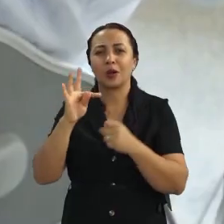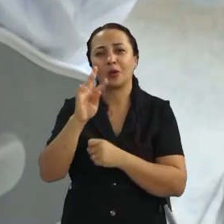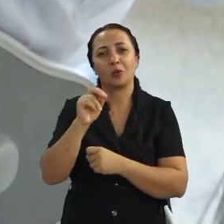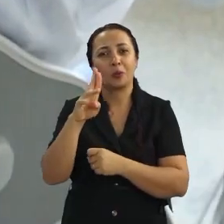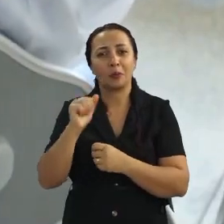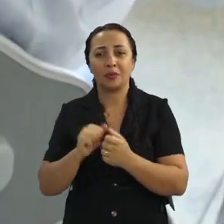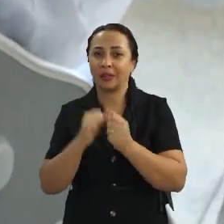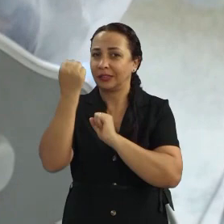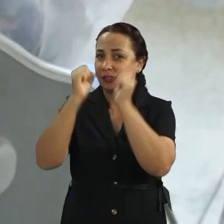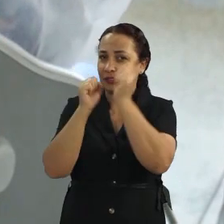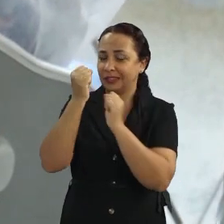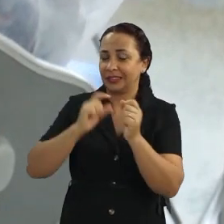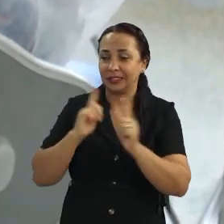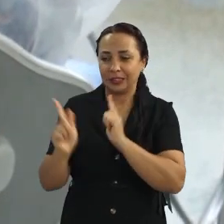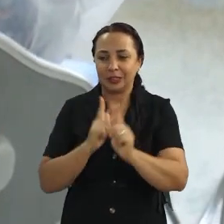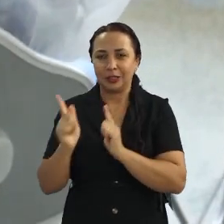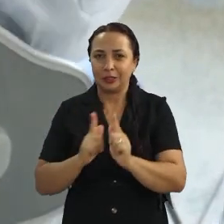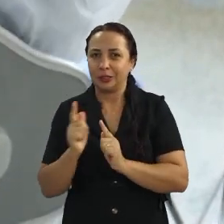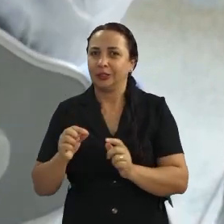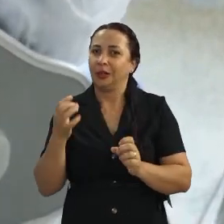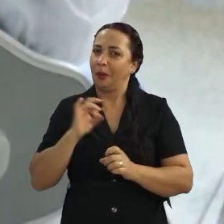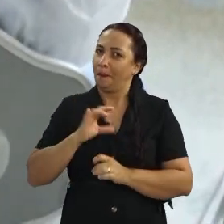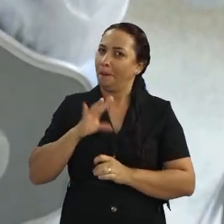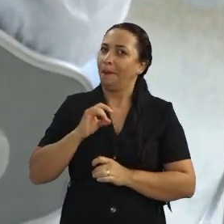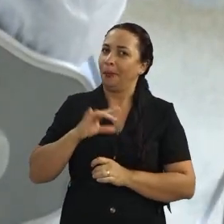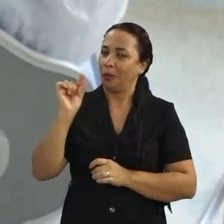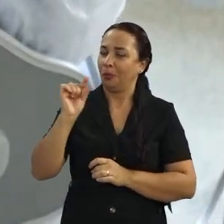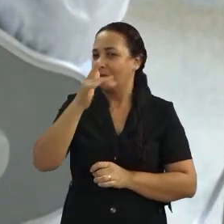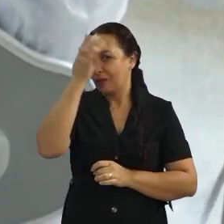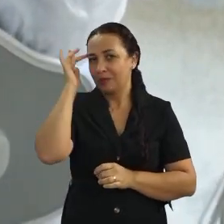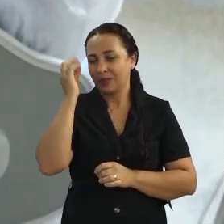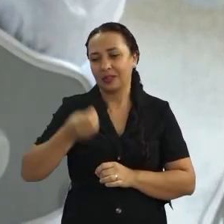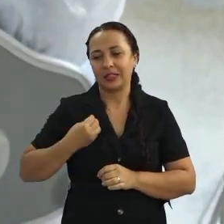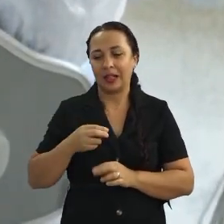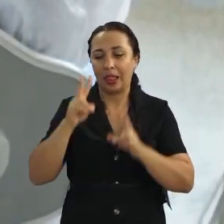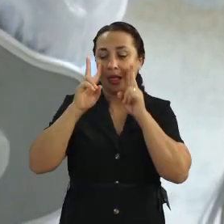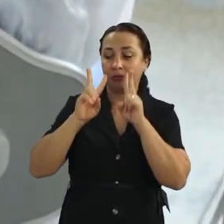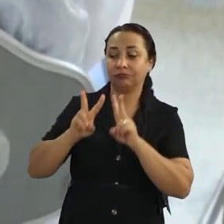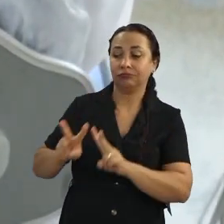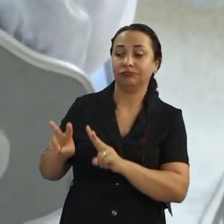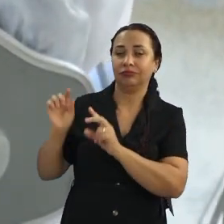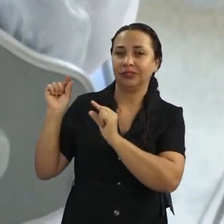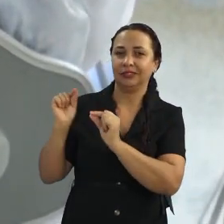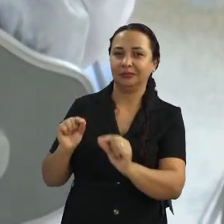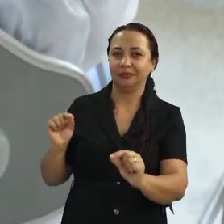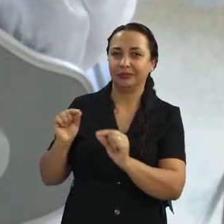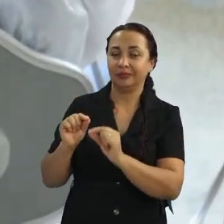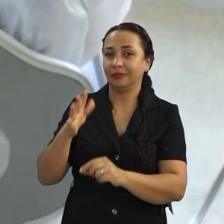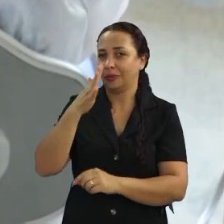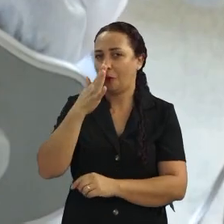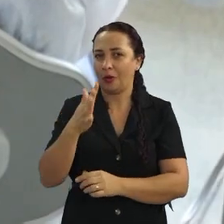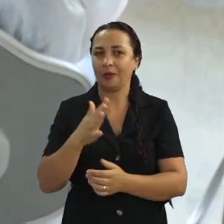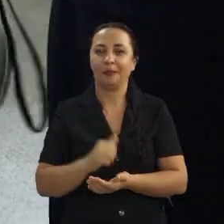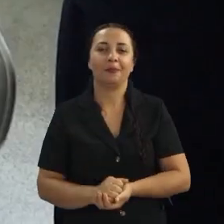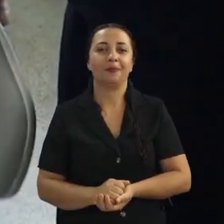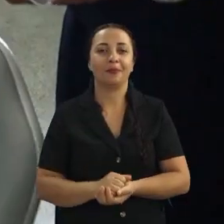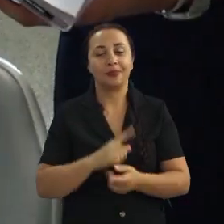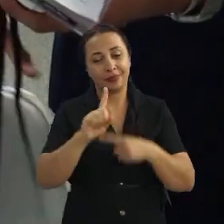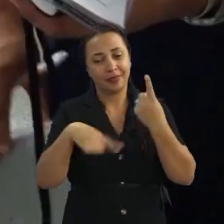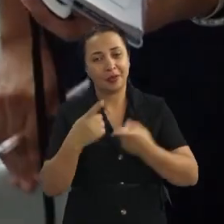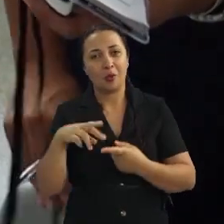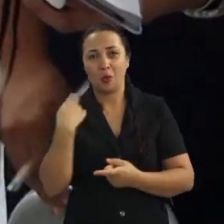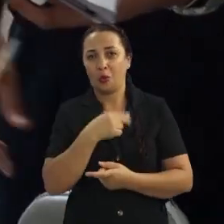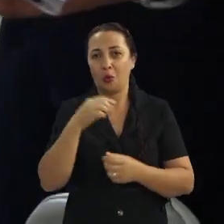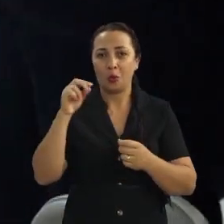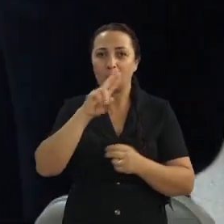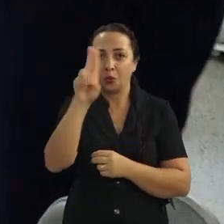com os instrumentais que geralmente gera um pouquinho de medo pelas pessoas que estão ali participando mesmo e observando E aí